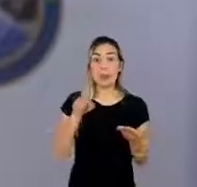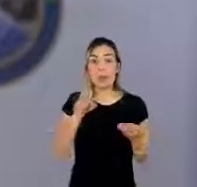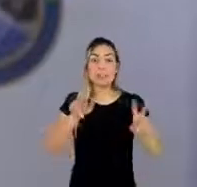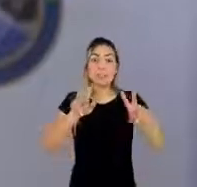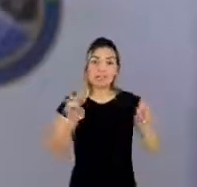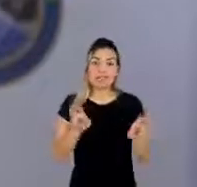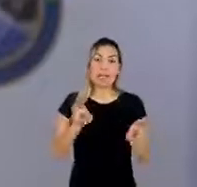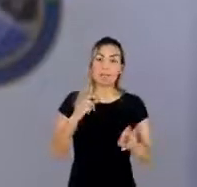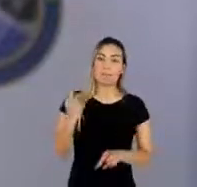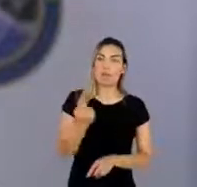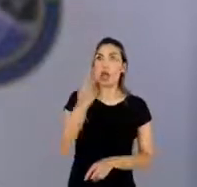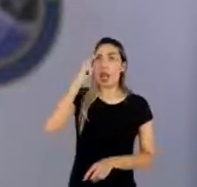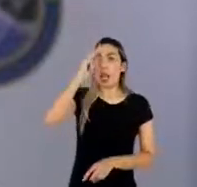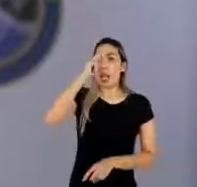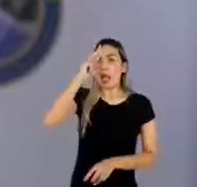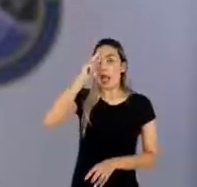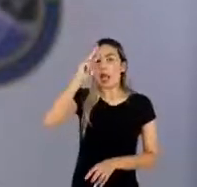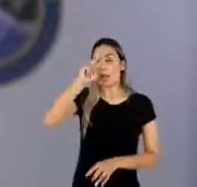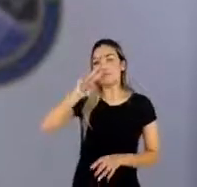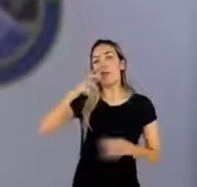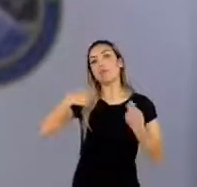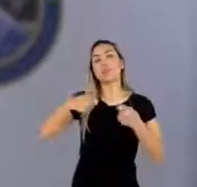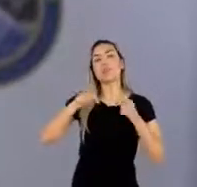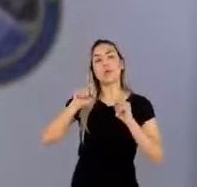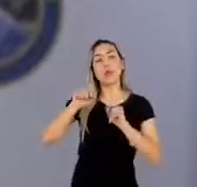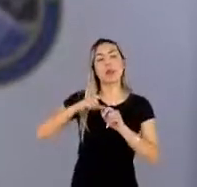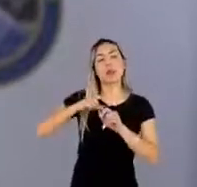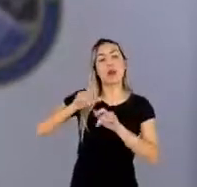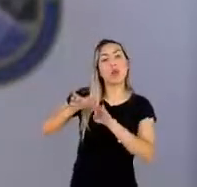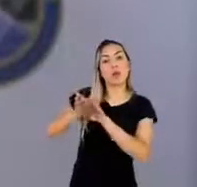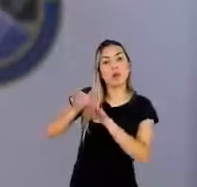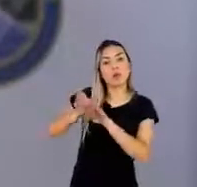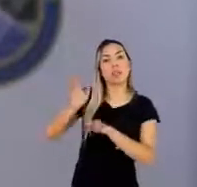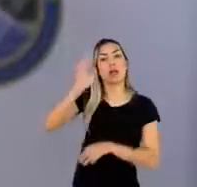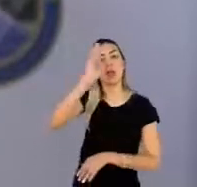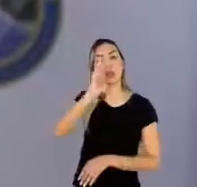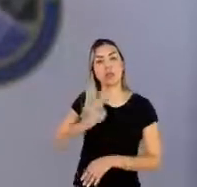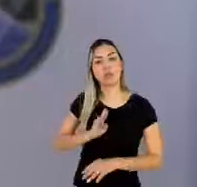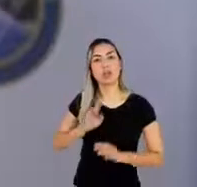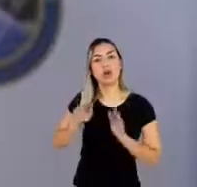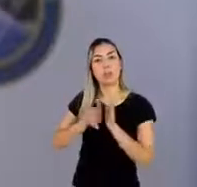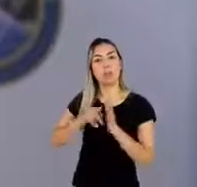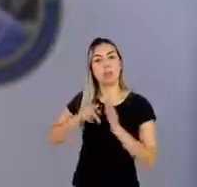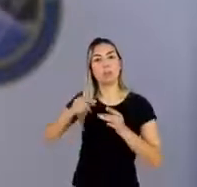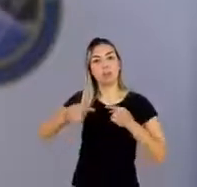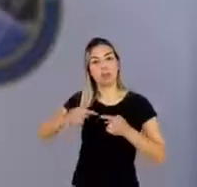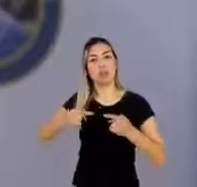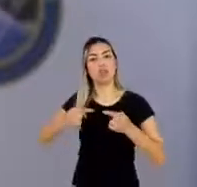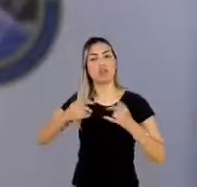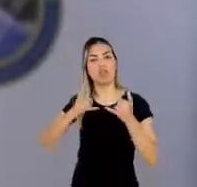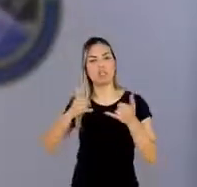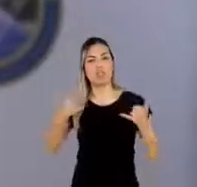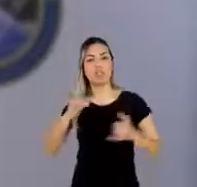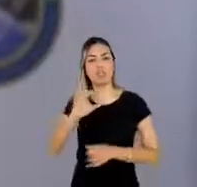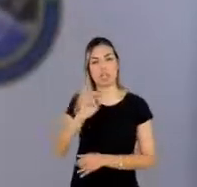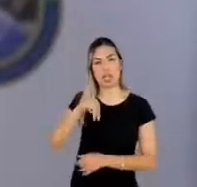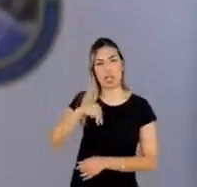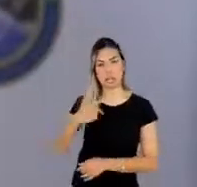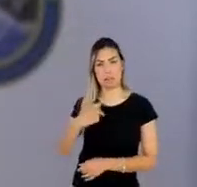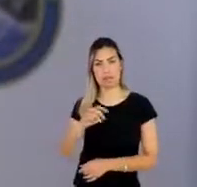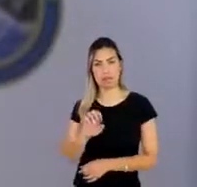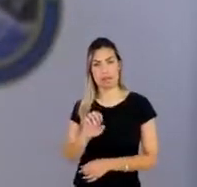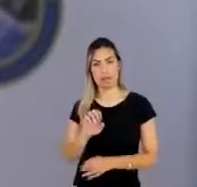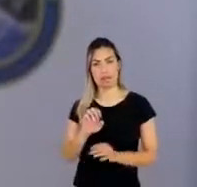também que o Conselho Nacional de política energética o cnpe em fevereiro deste ano